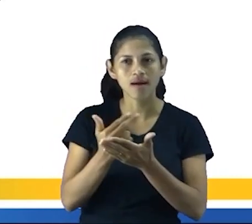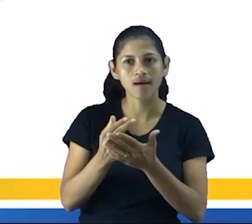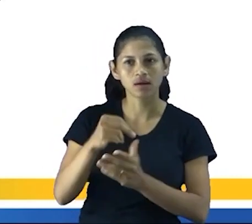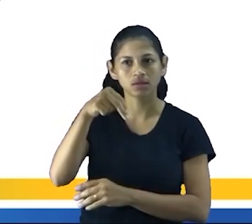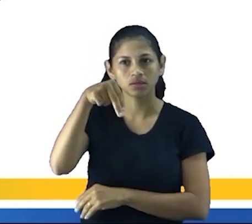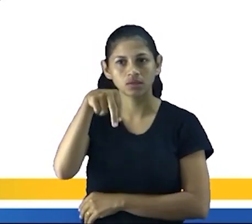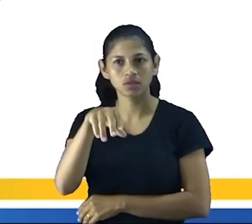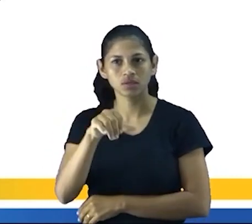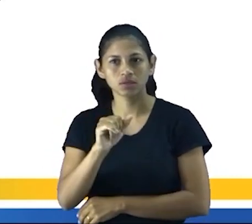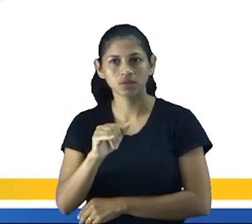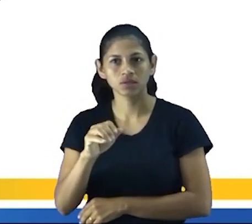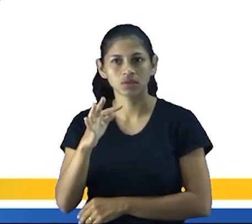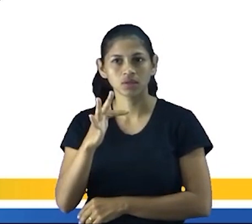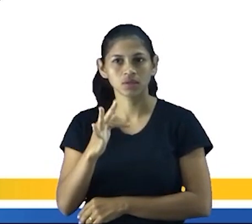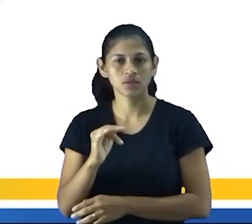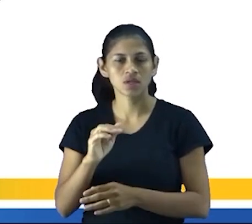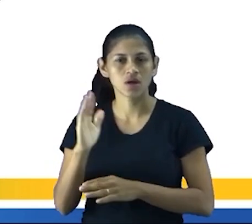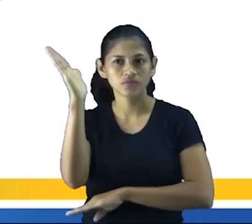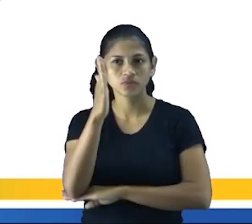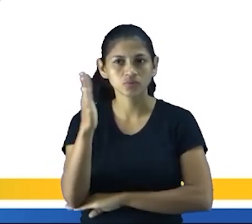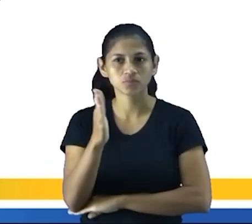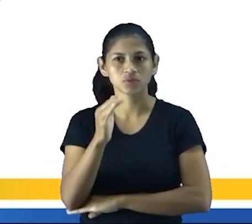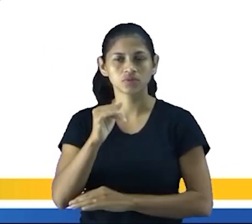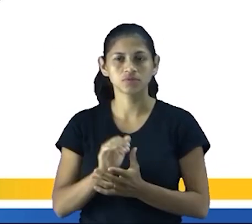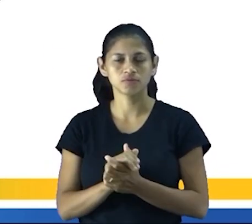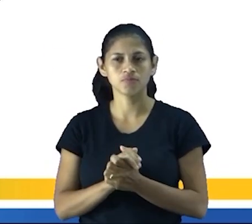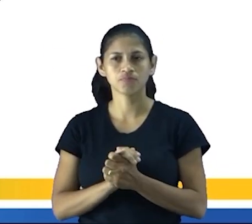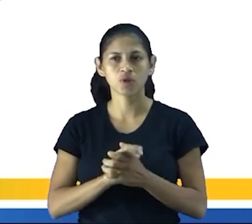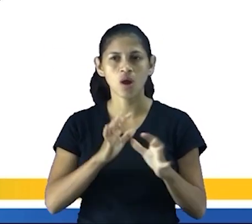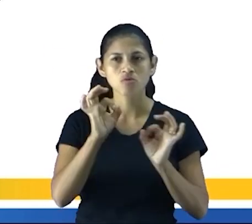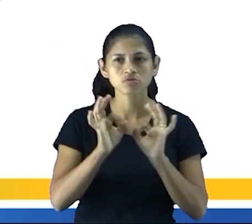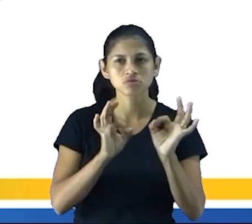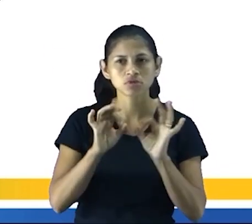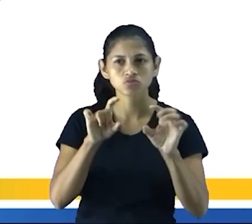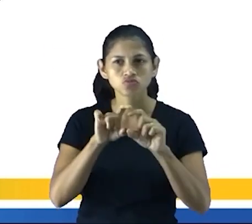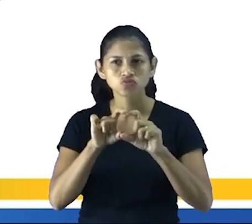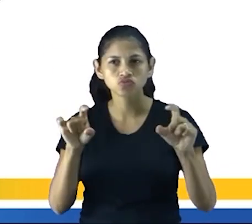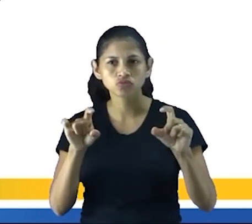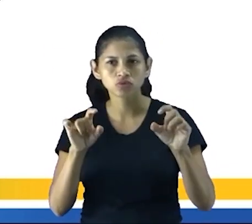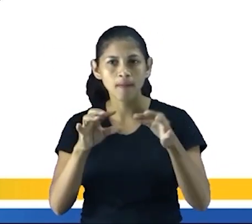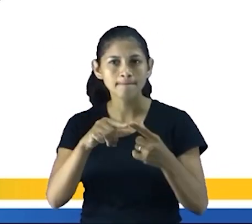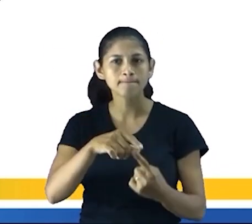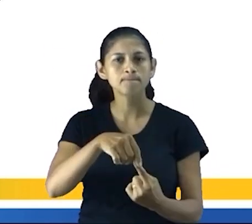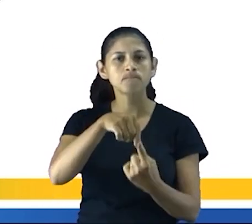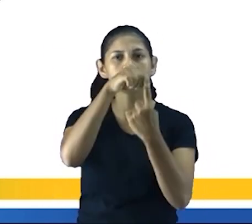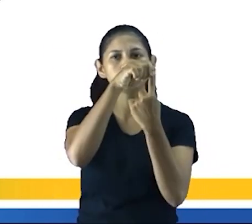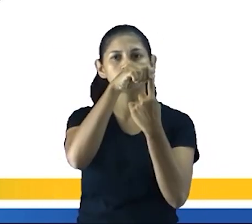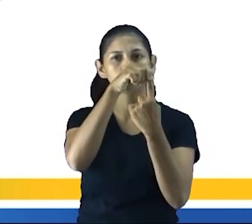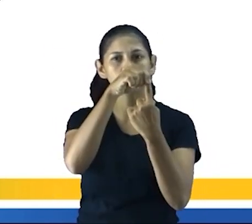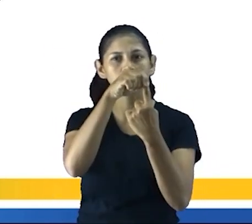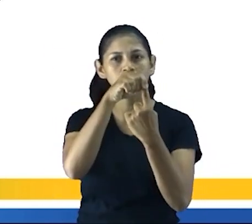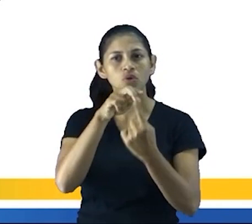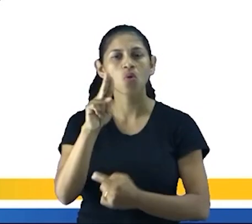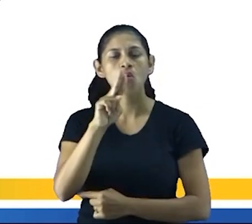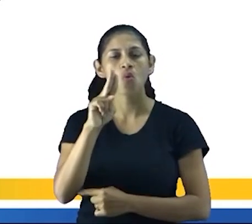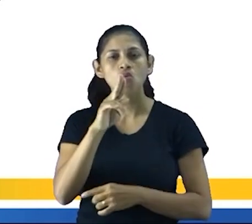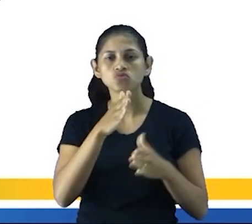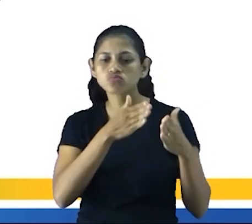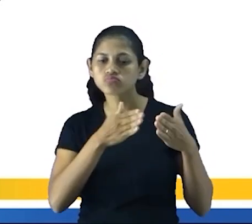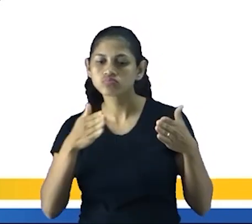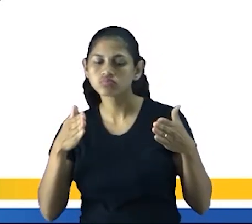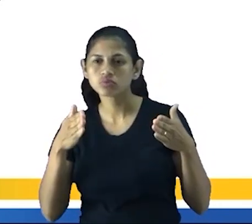desse trecho, predomina o uso da sequência. Aí nós temos que observar que ele vai